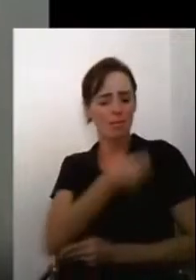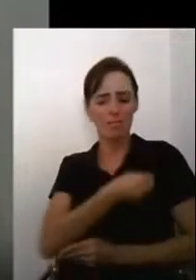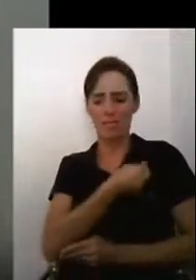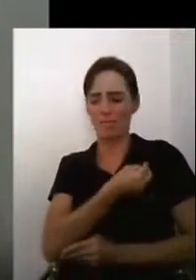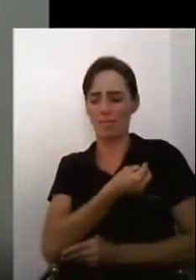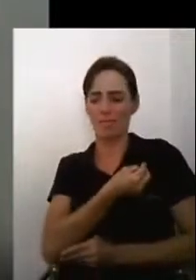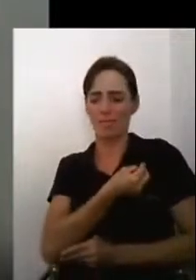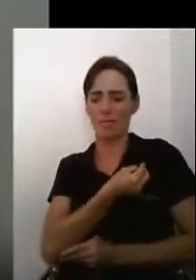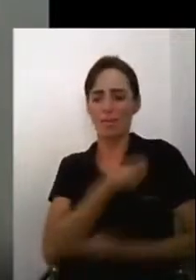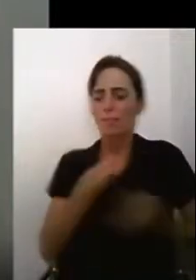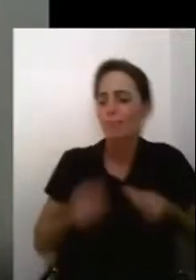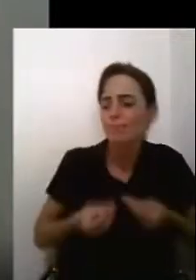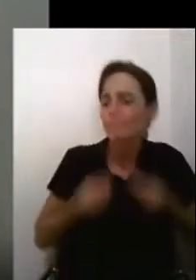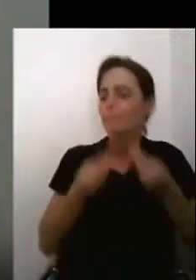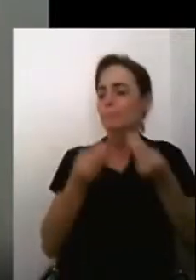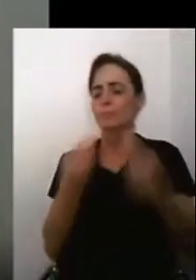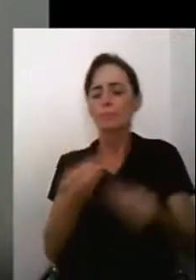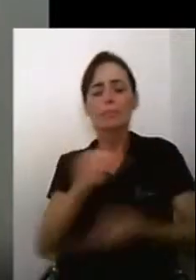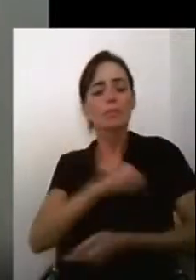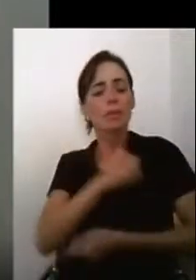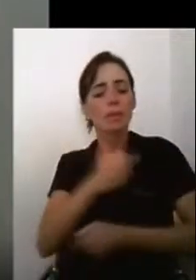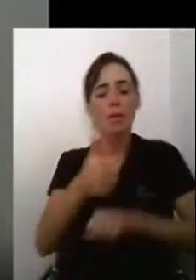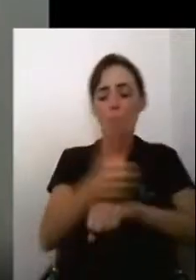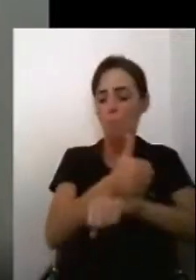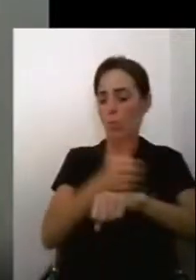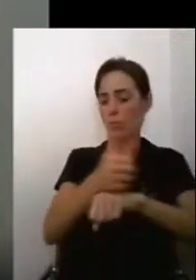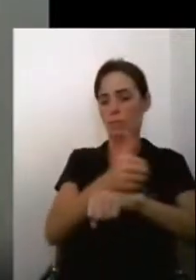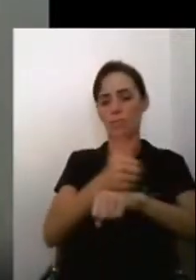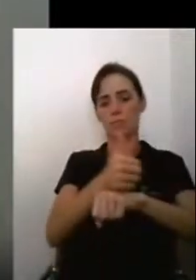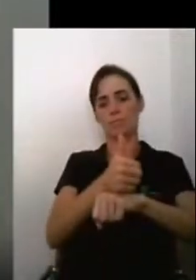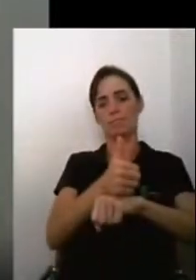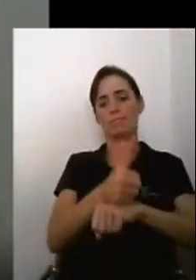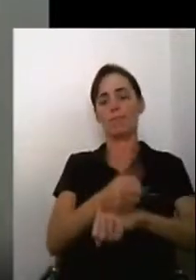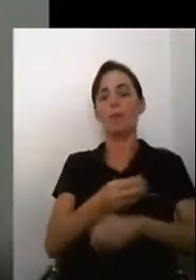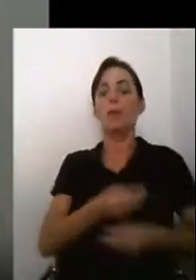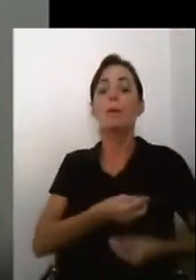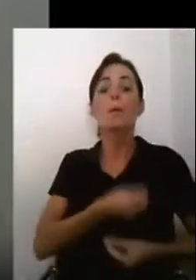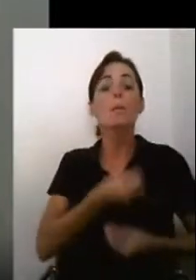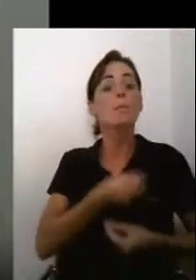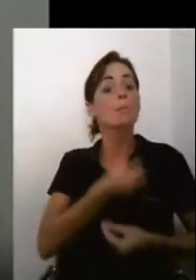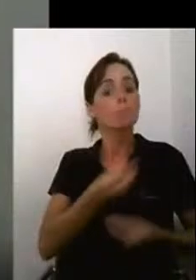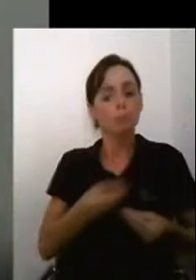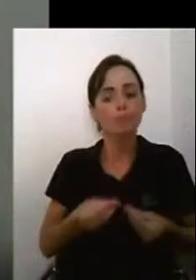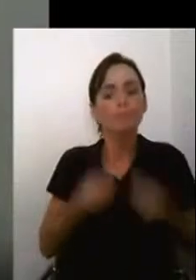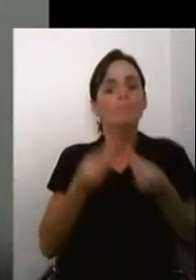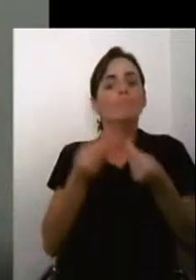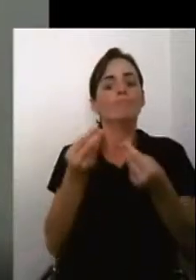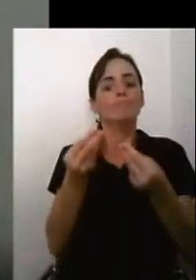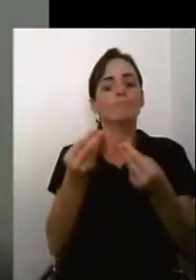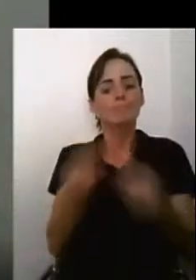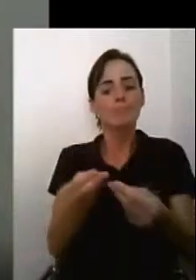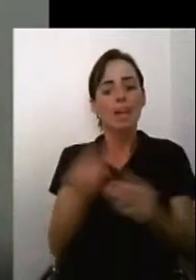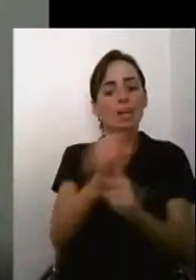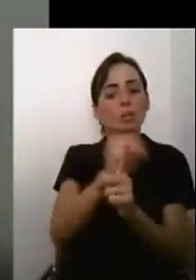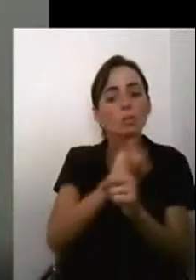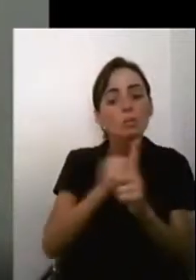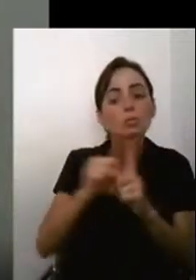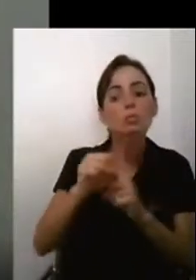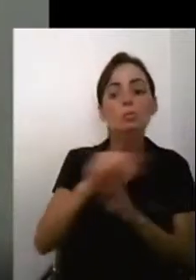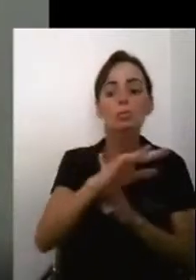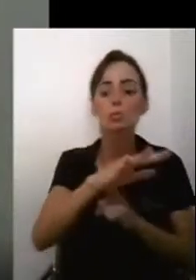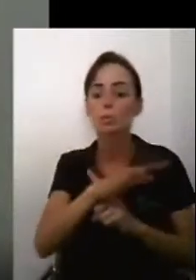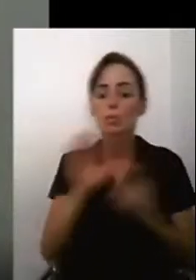Deem o seu melhor na vida profissional. Deem o seu melhor no meio social e